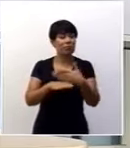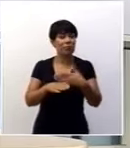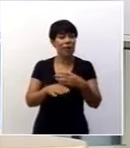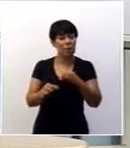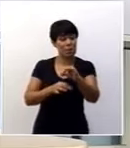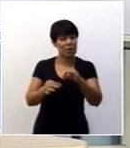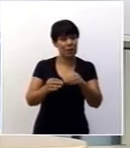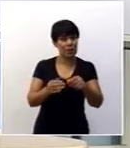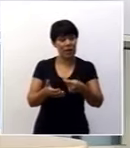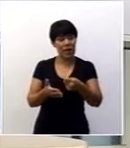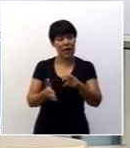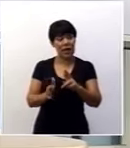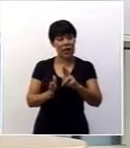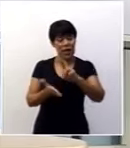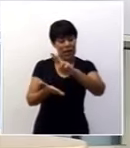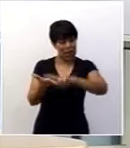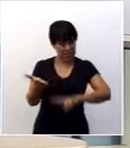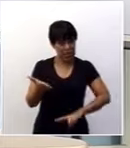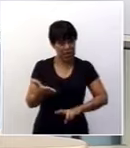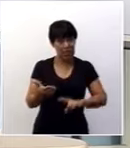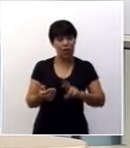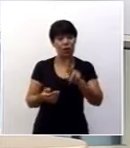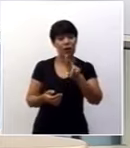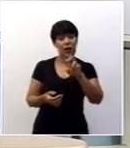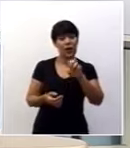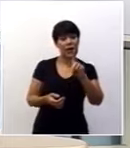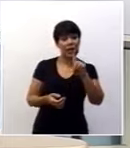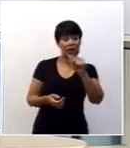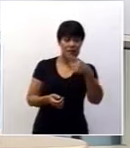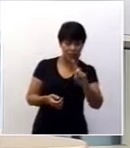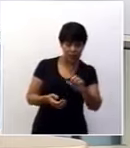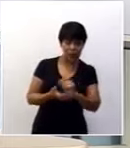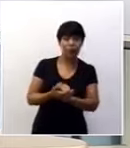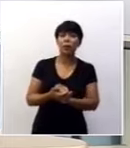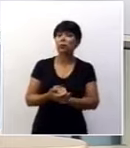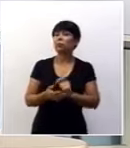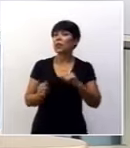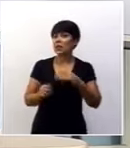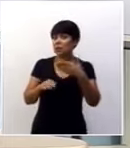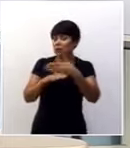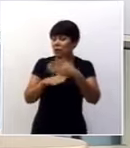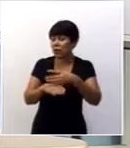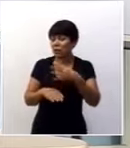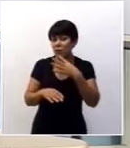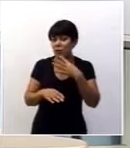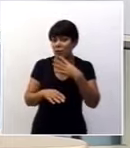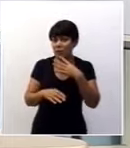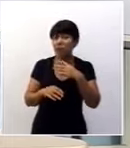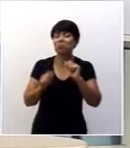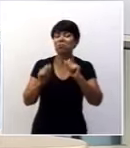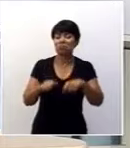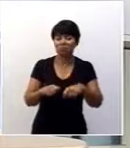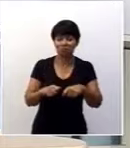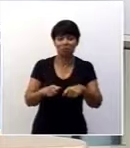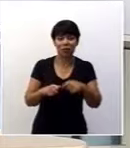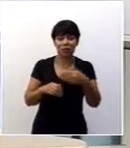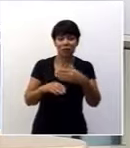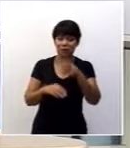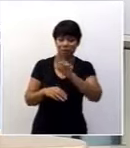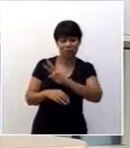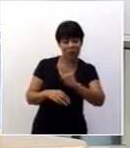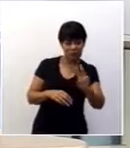se vocês também entrarem lá no site do Senado sobre o programa Jovem Senador, vocês vão ter mais informações, né? Não poderia perder